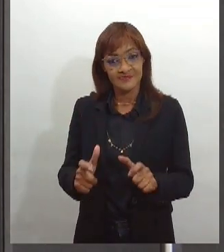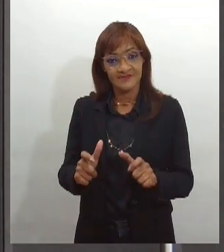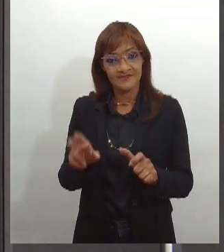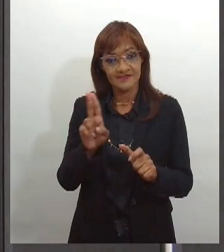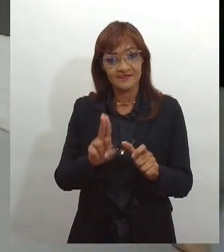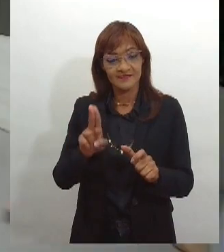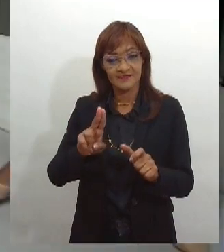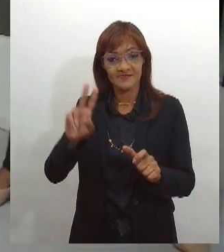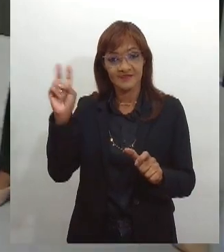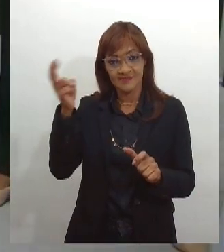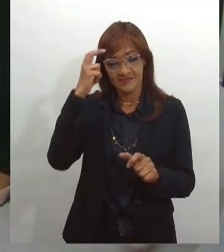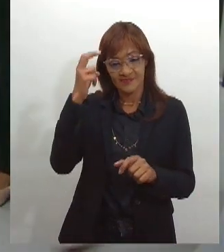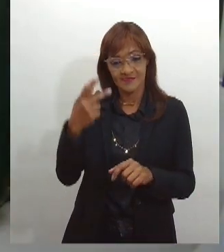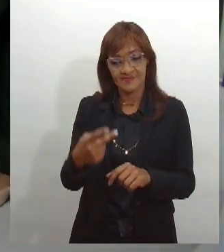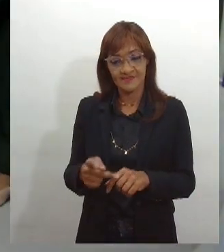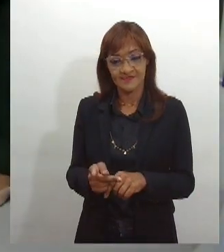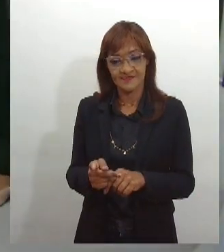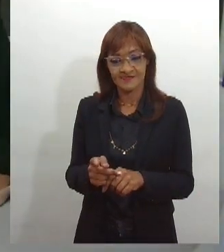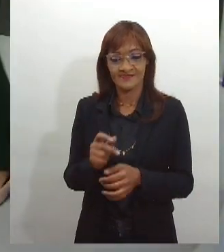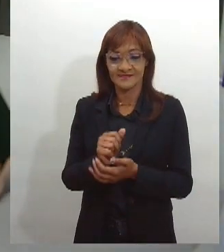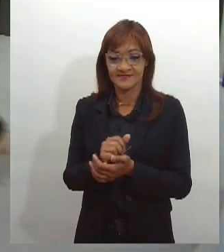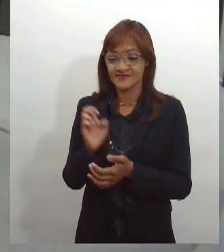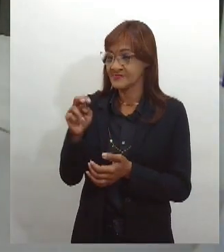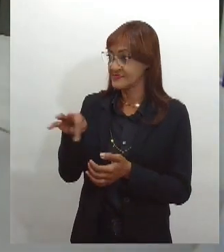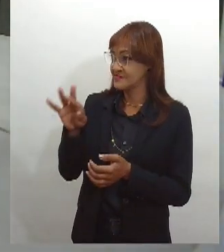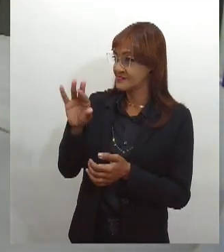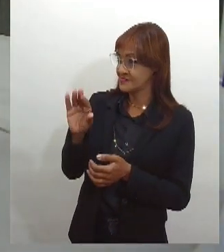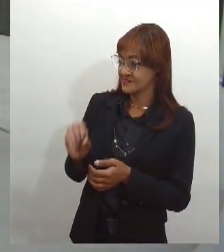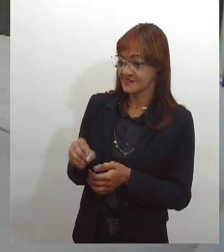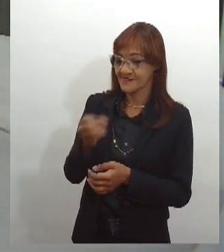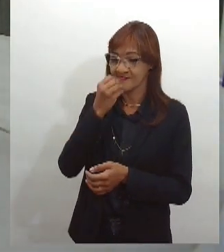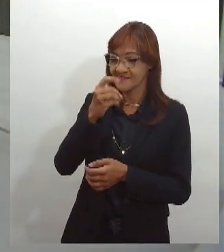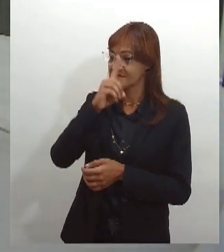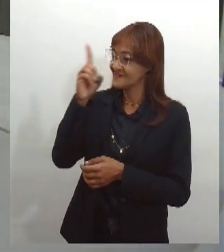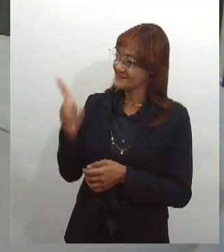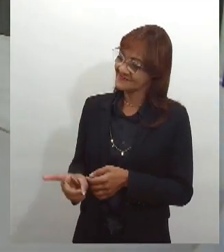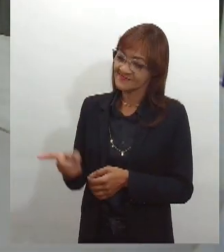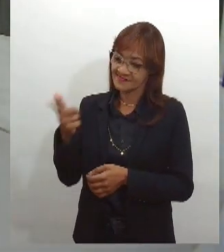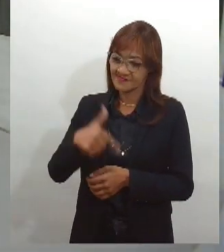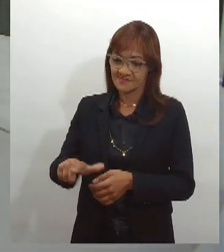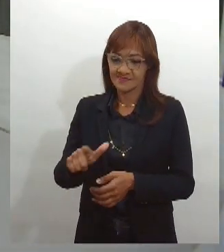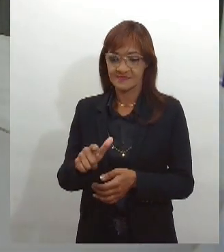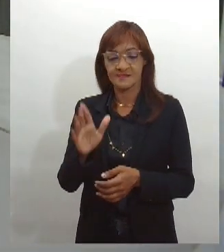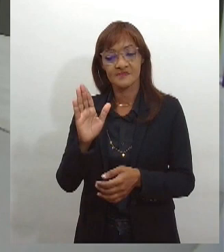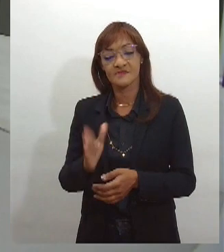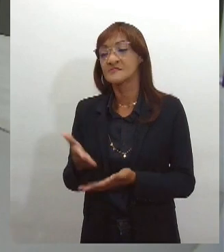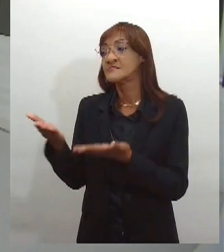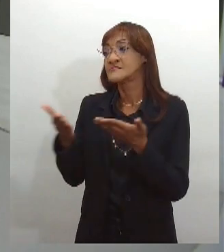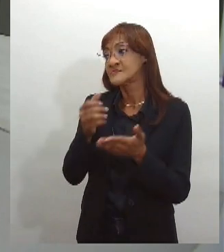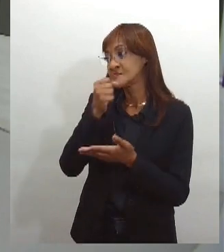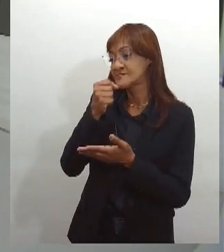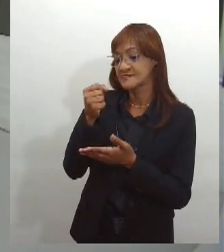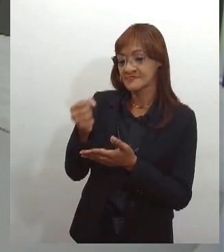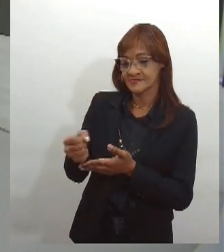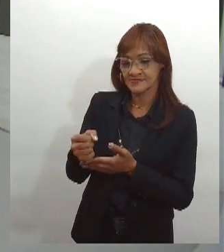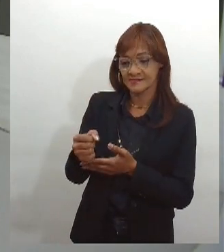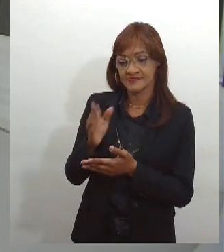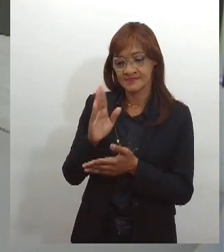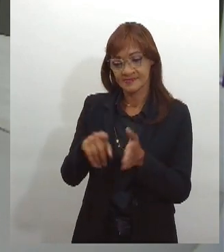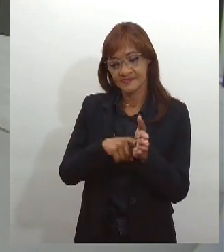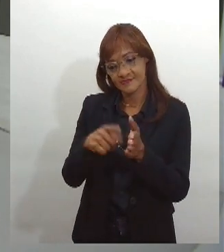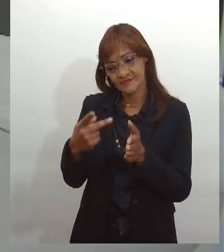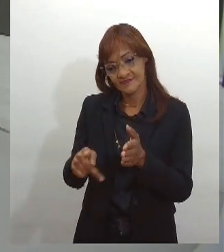Benete Nascimento. Bom dia, Benete. Seja bem-vindo mais uma vez ao Jornal da Alese, aos nossos estúdios. Bom dia para